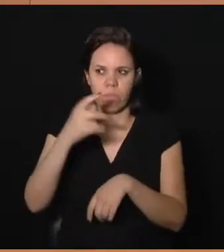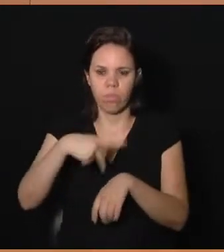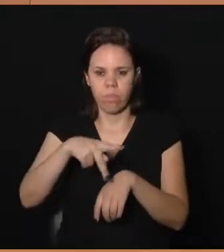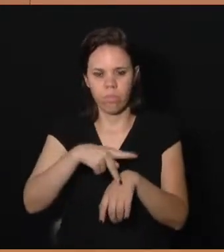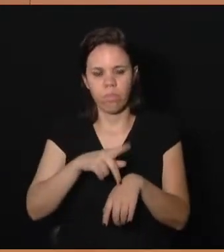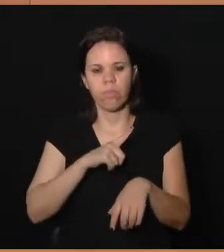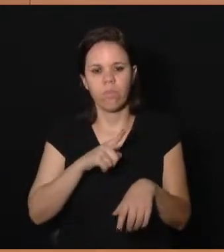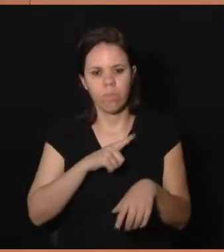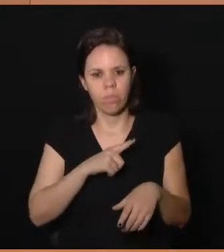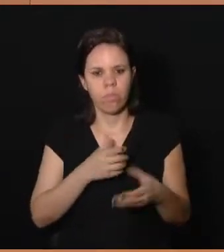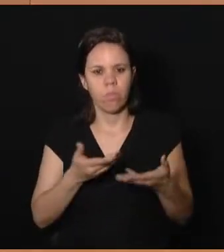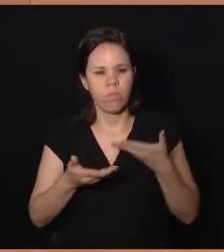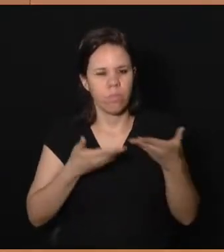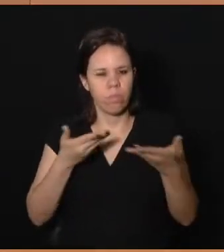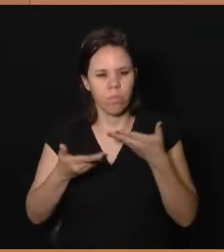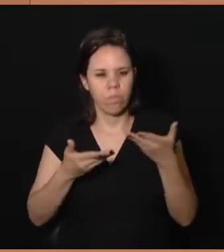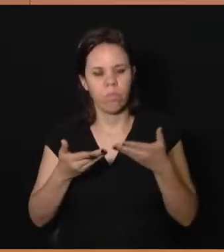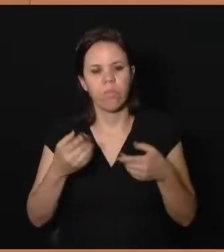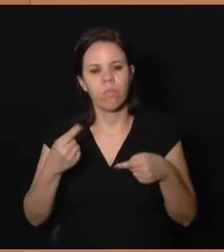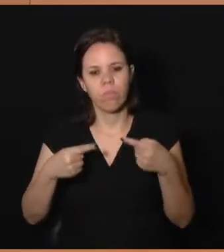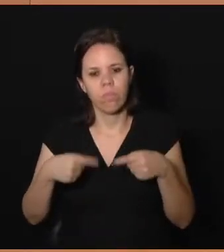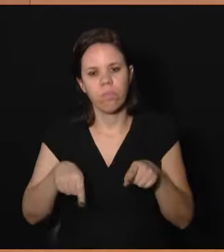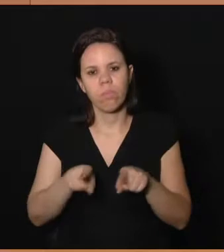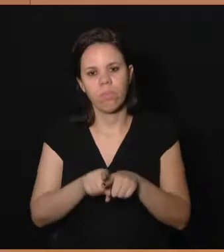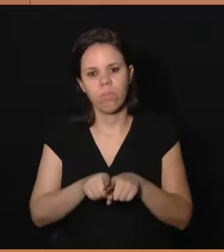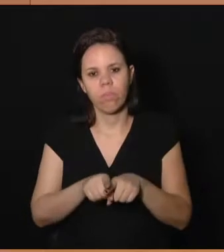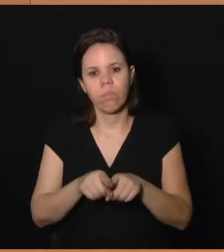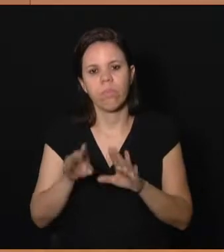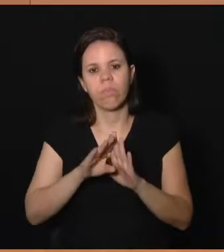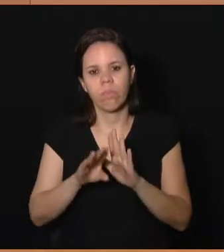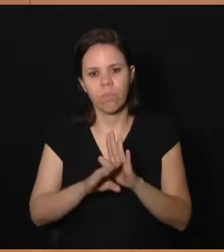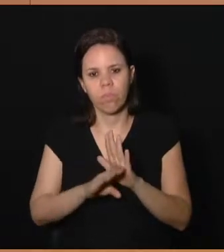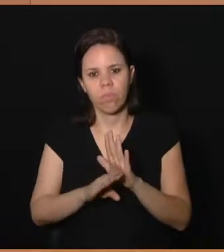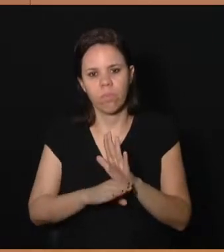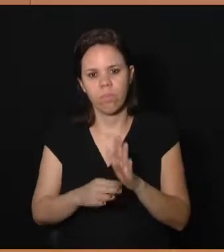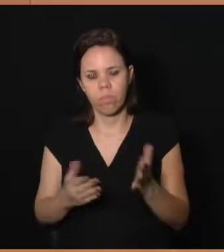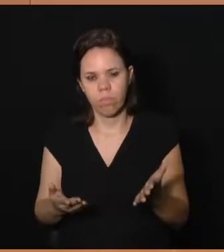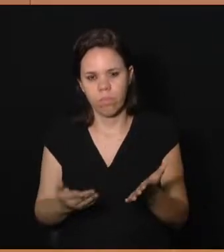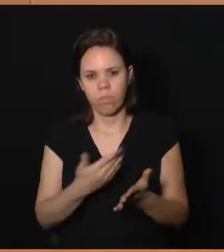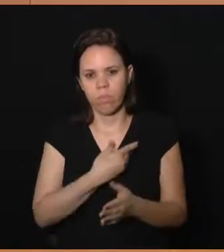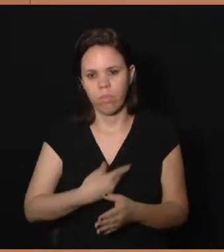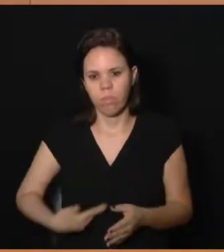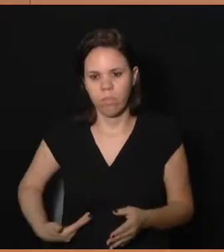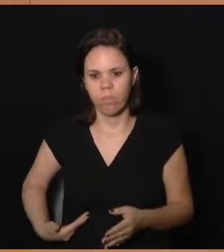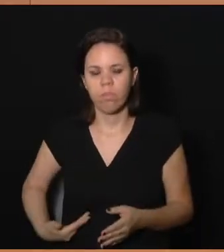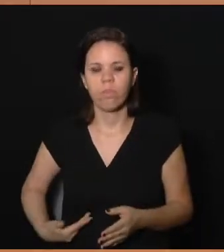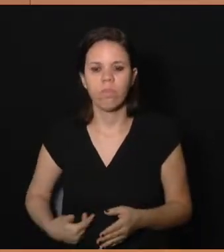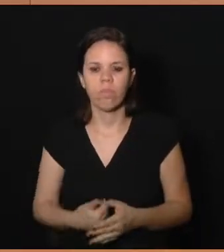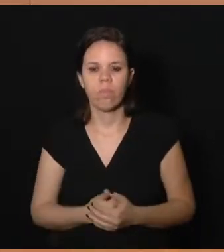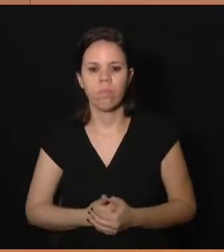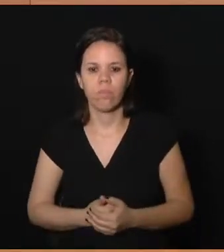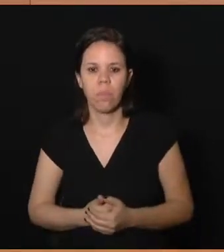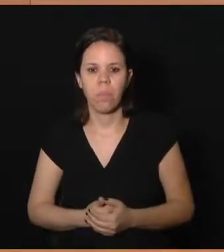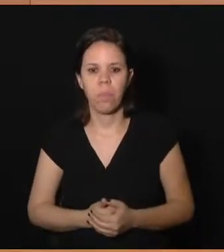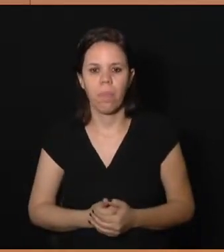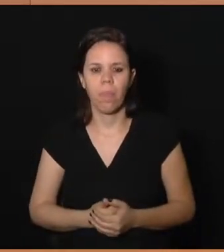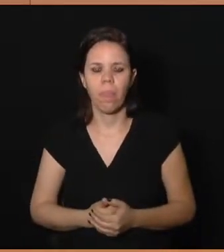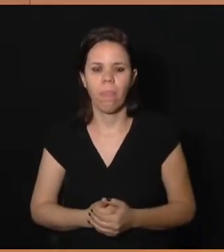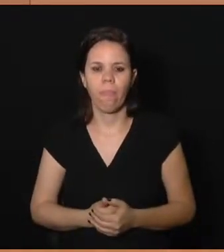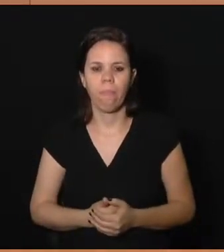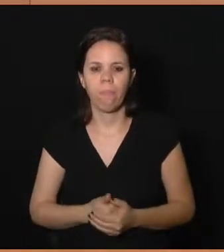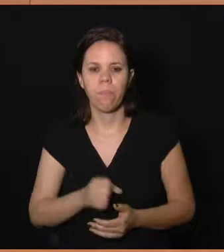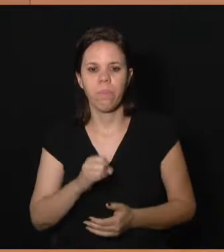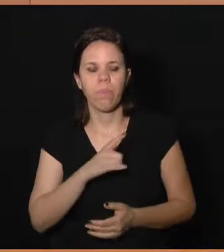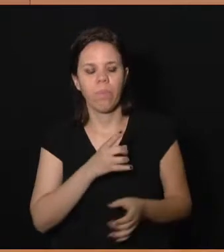como política, não apenas como programas de governos. Sai um governo onde você tem o